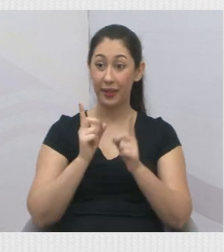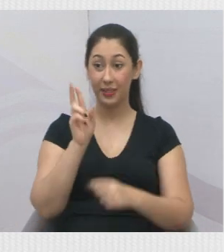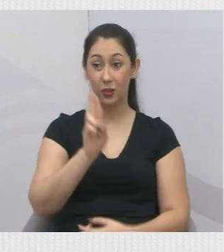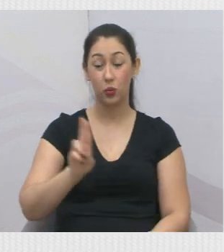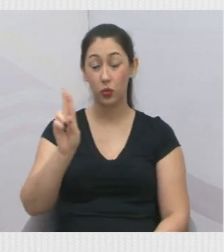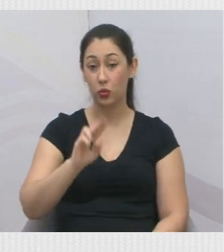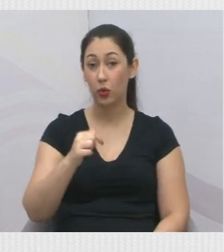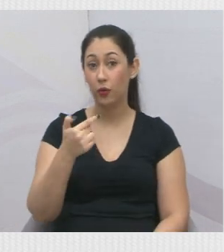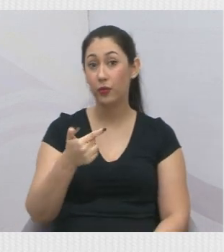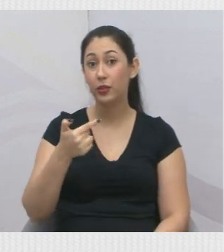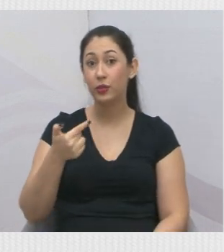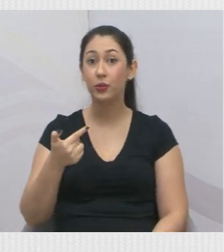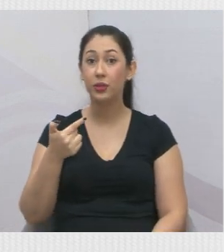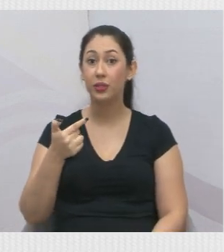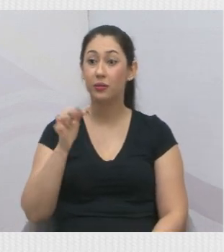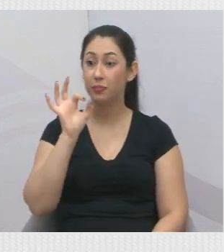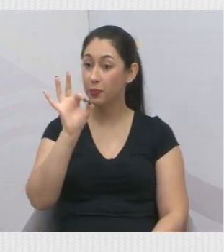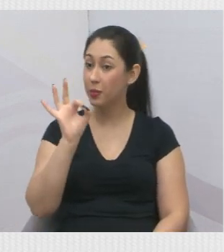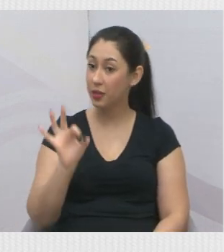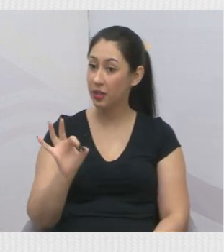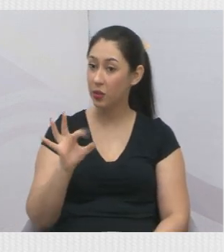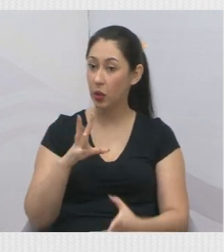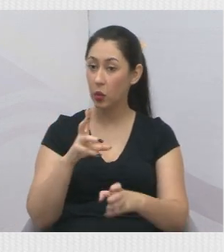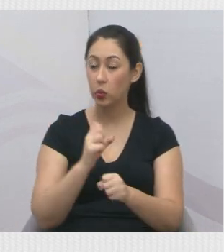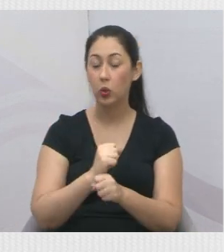momento 22,25%, que foi